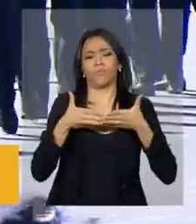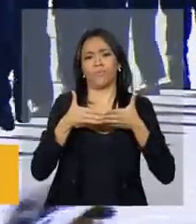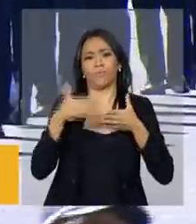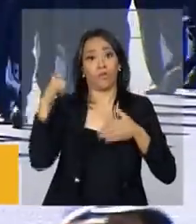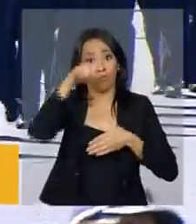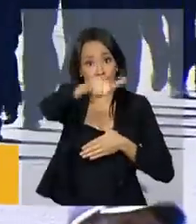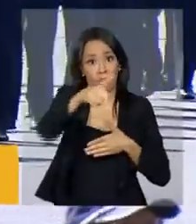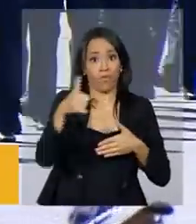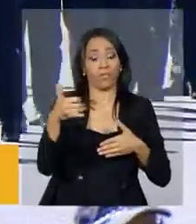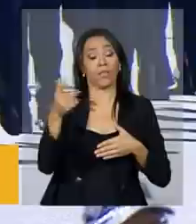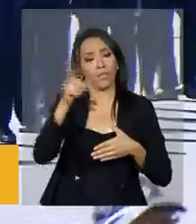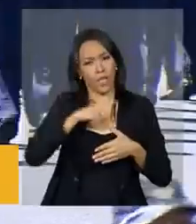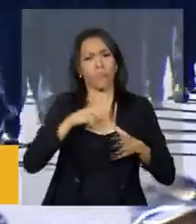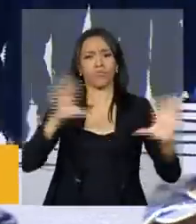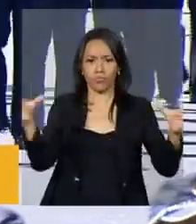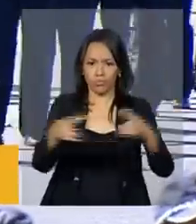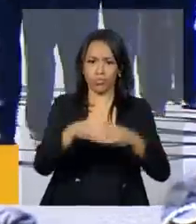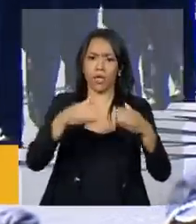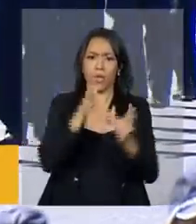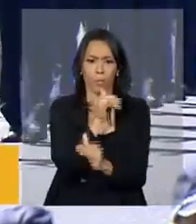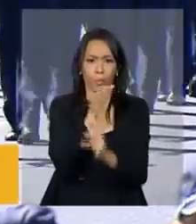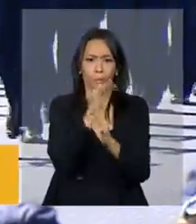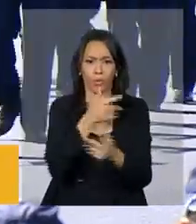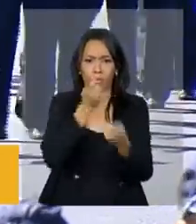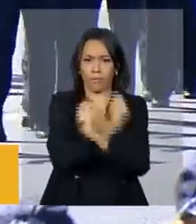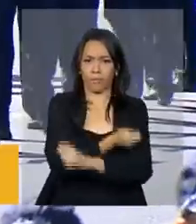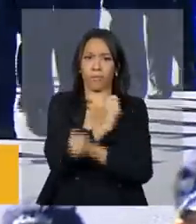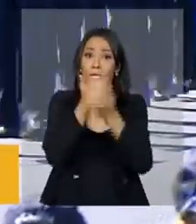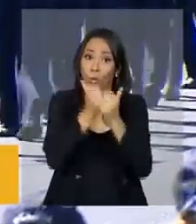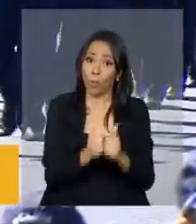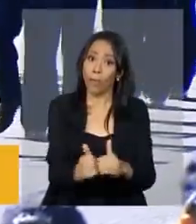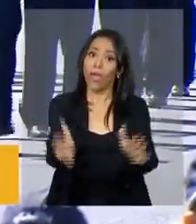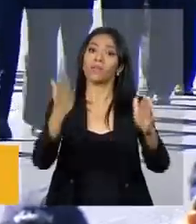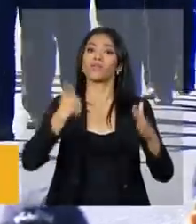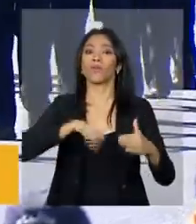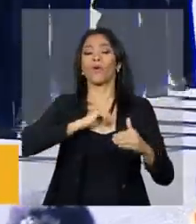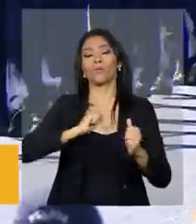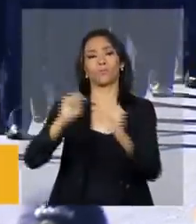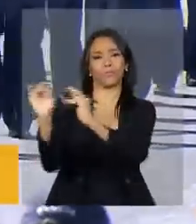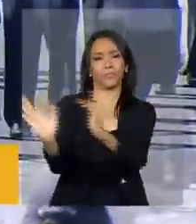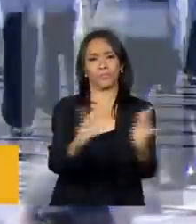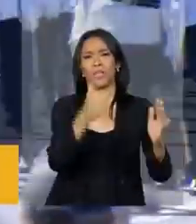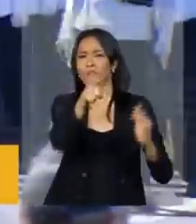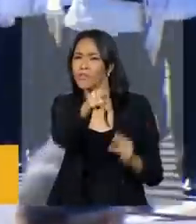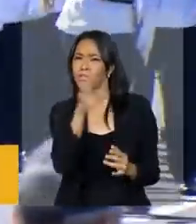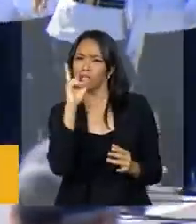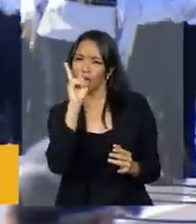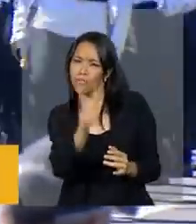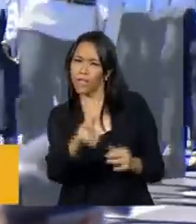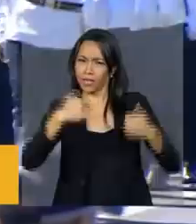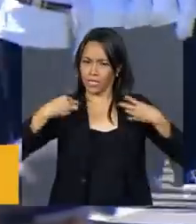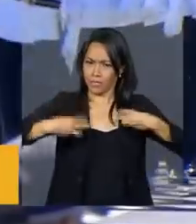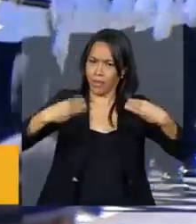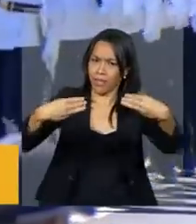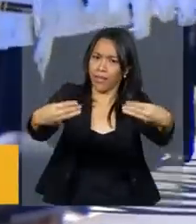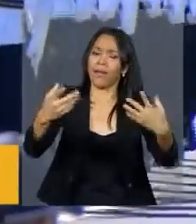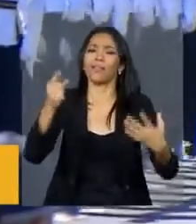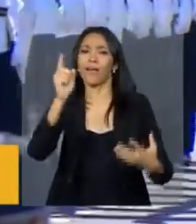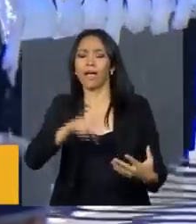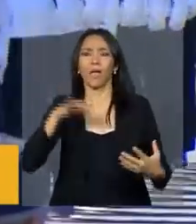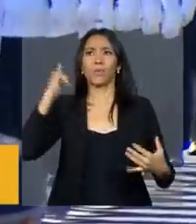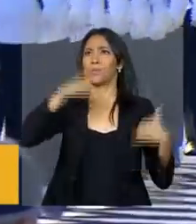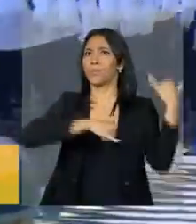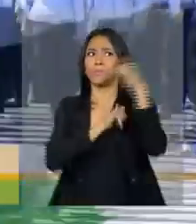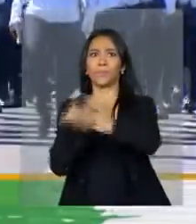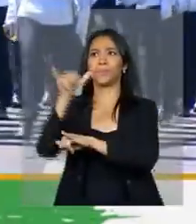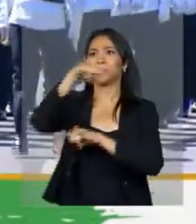vemos também uma banda de música que marca o ritmo do nosso desfile. E já já, para quem está acompanhando na esplanada, um desfile aéreo muitíssimo